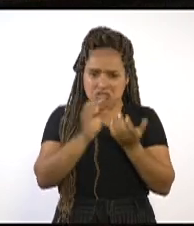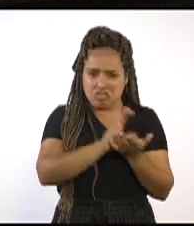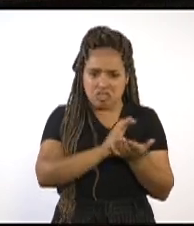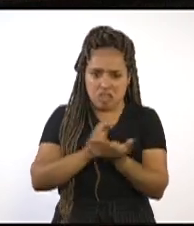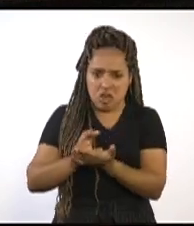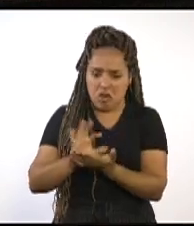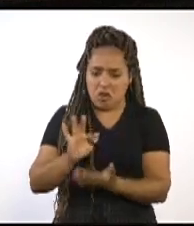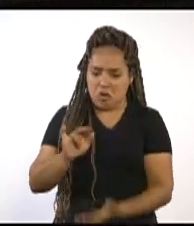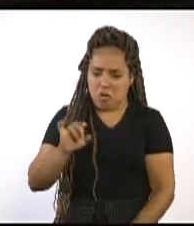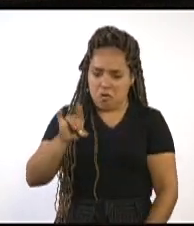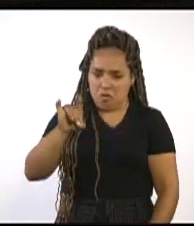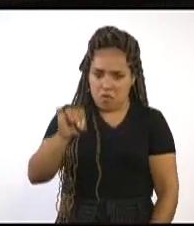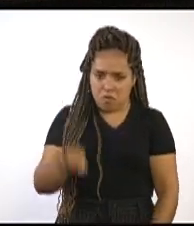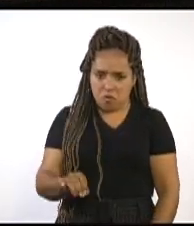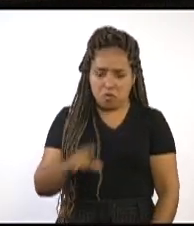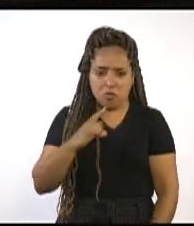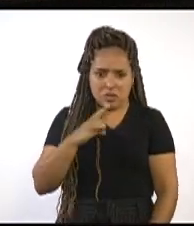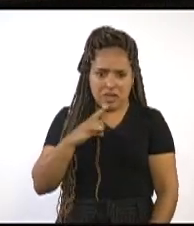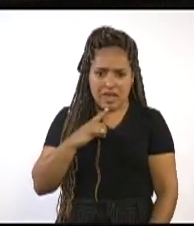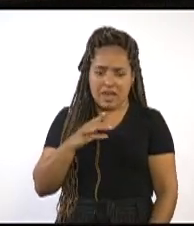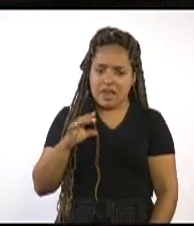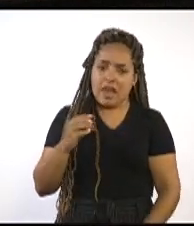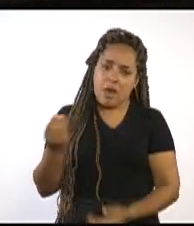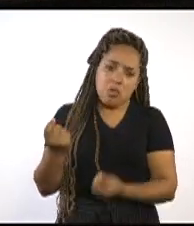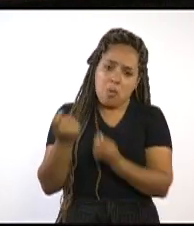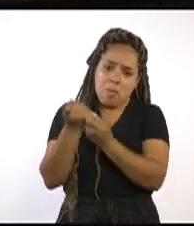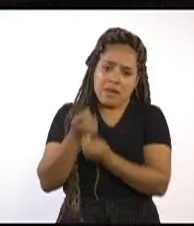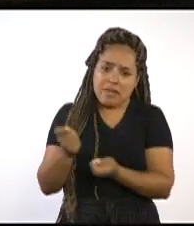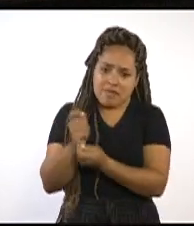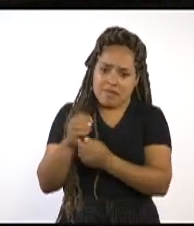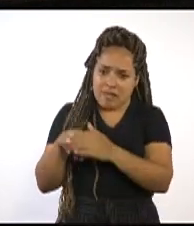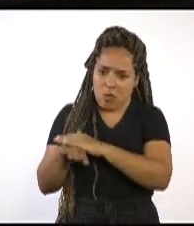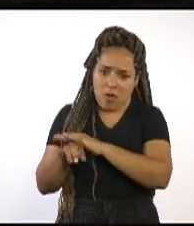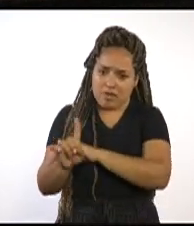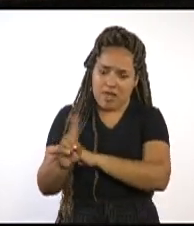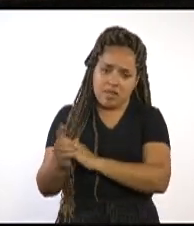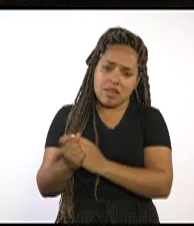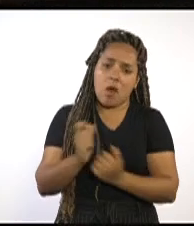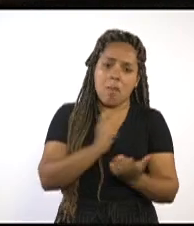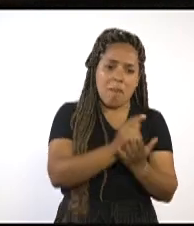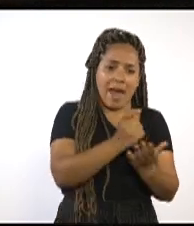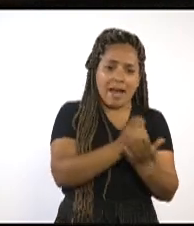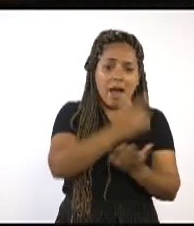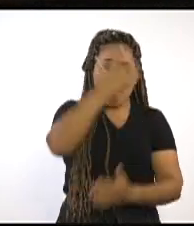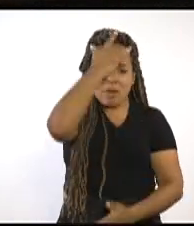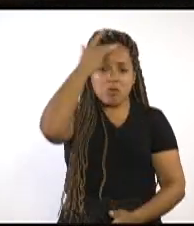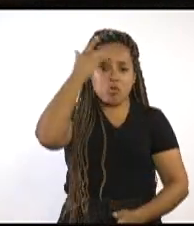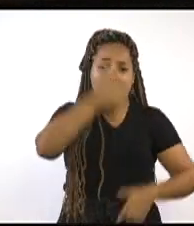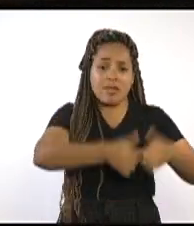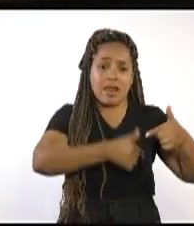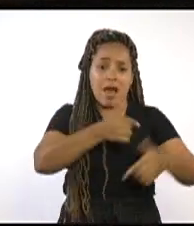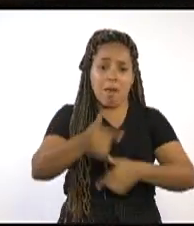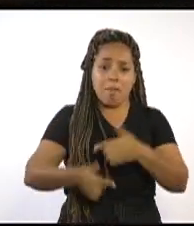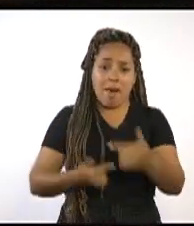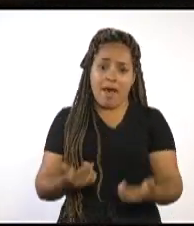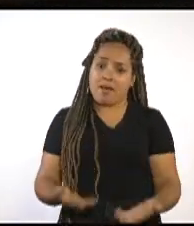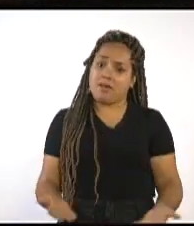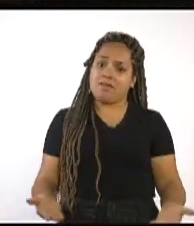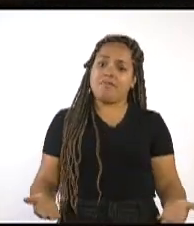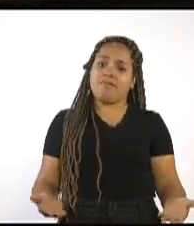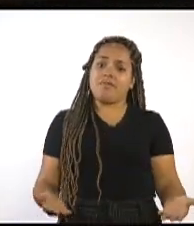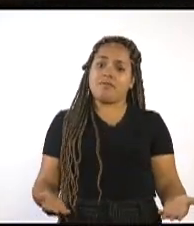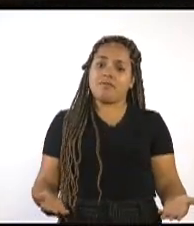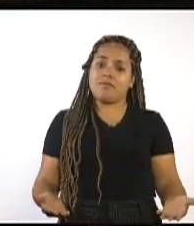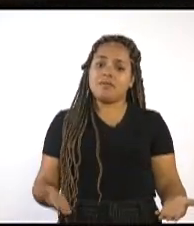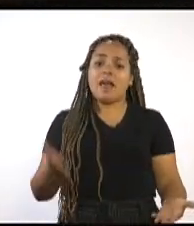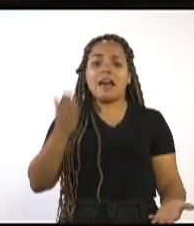deem dinheiro para o Tesouro para pagar pessoal. Sob o ponto de vista contábil,